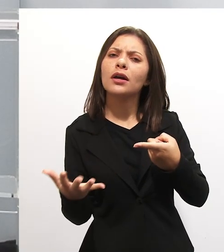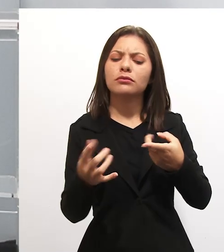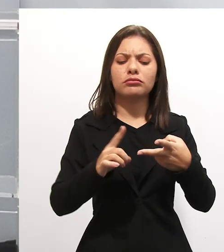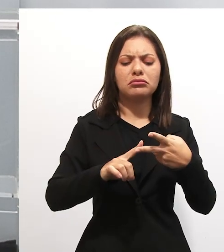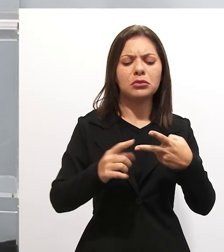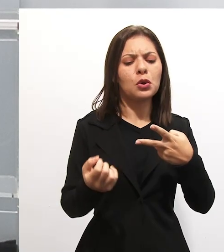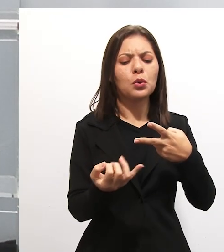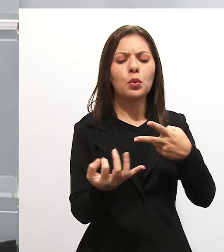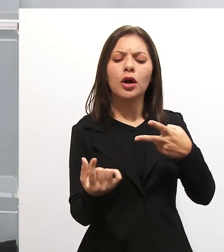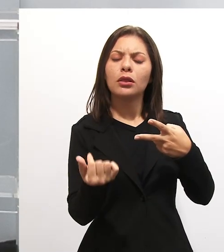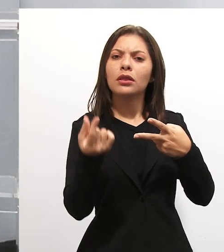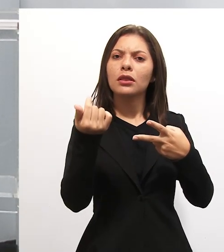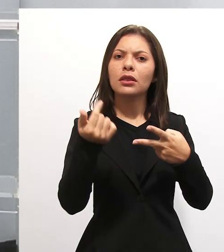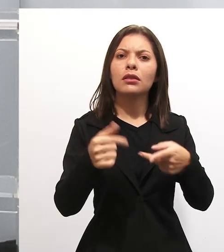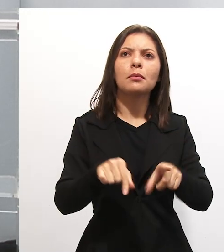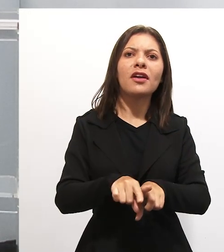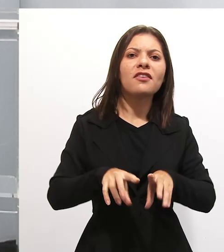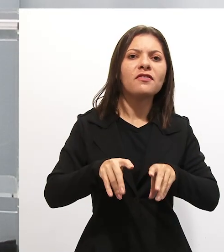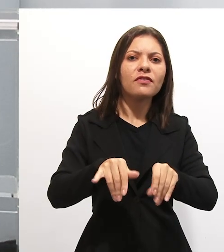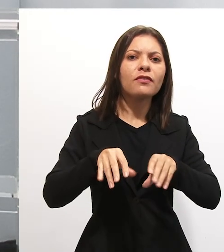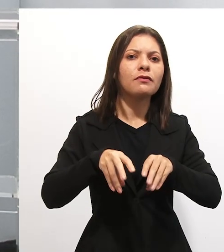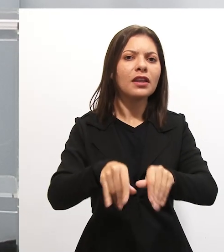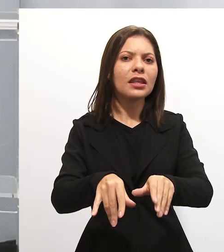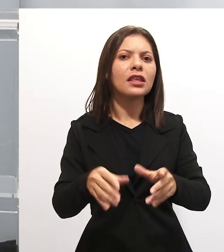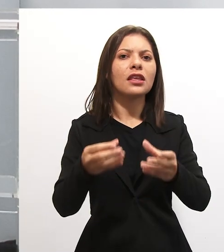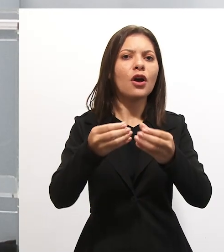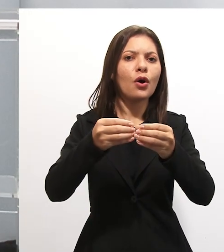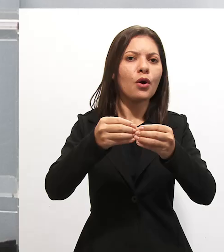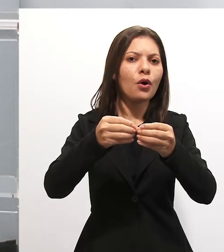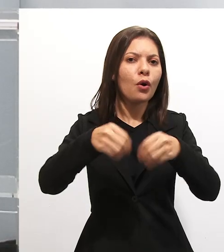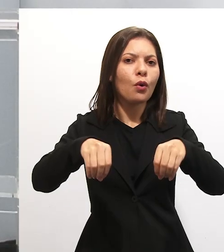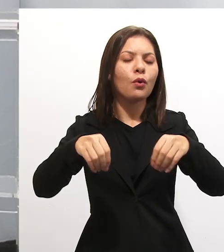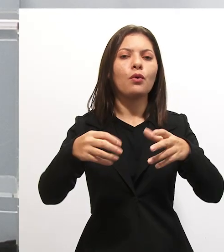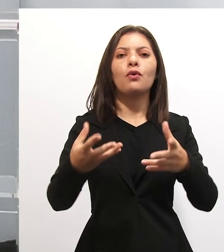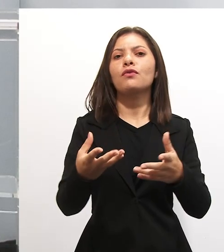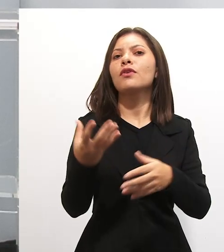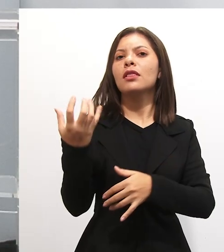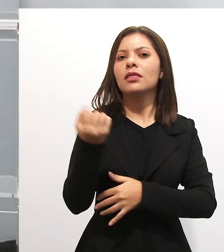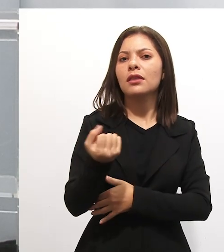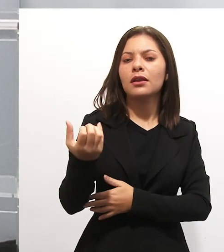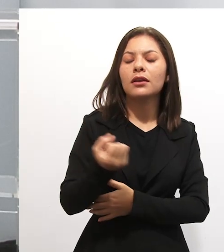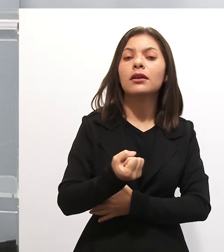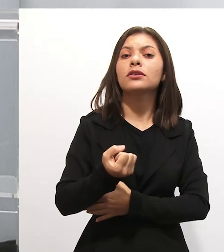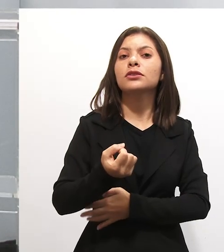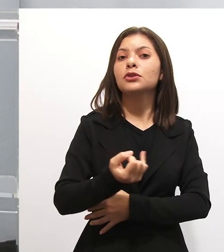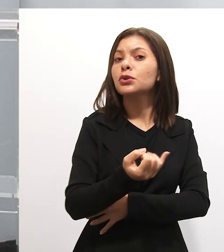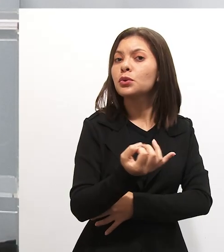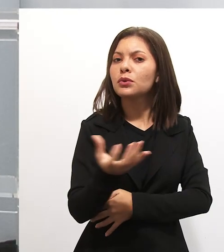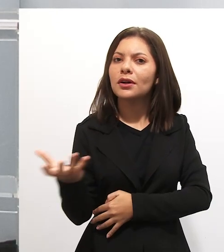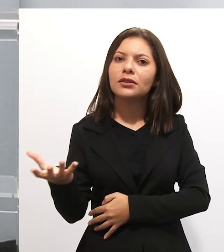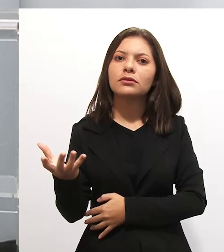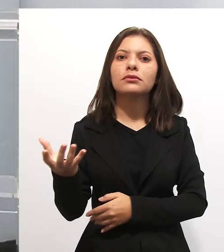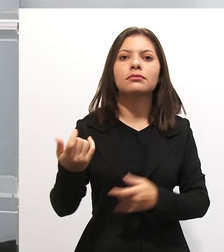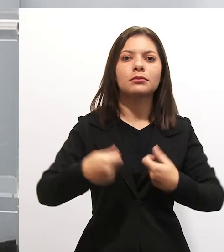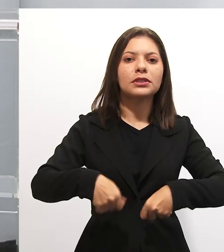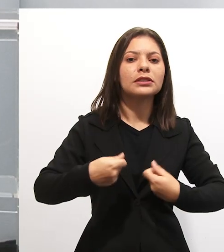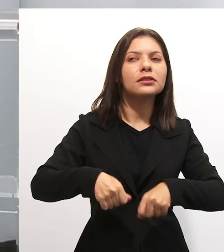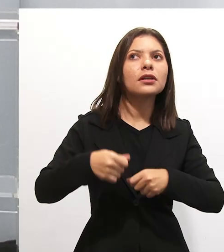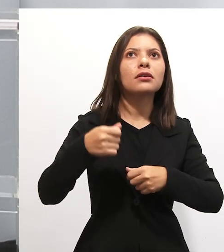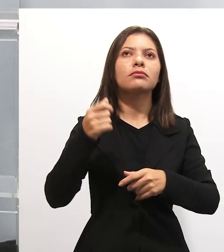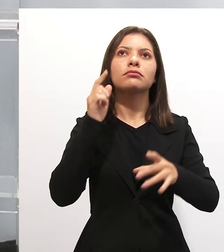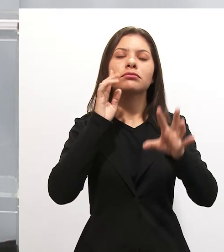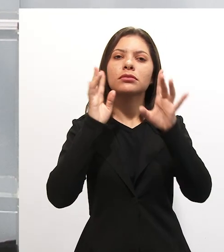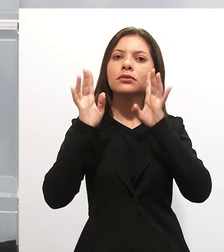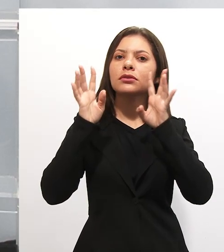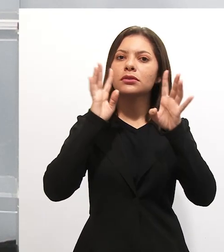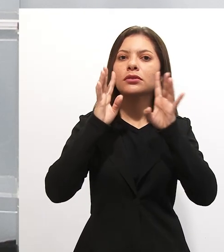utilizar de farinha de trigo, de ovos, leite, a gente começa a levar em consideração essas informações para os